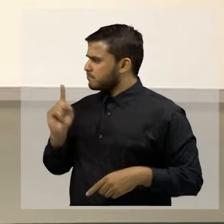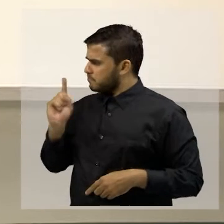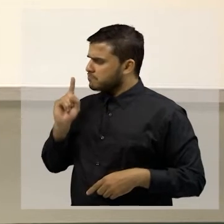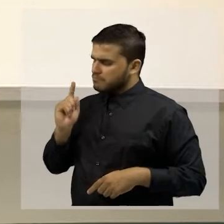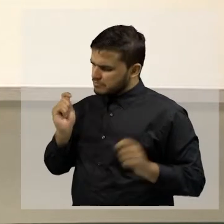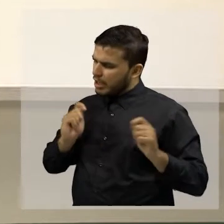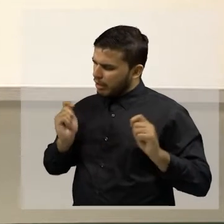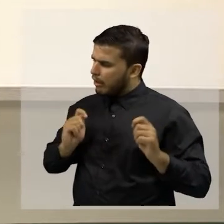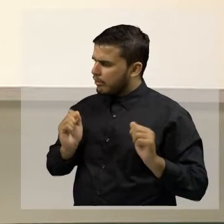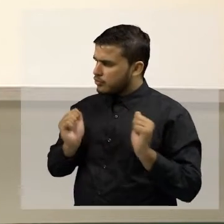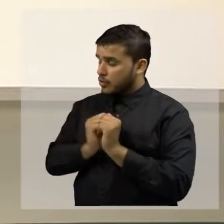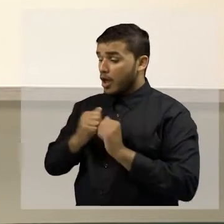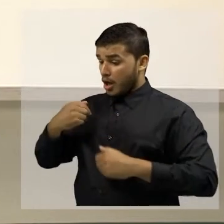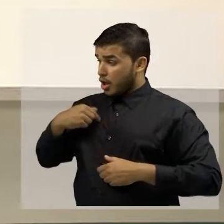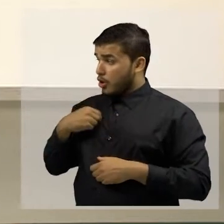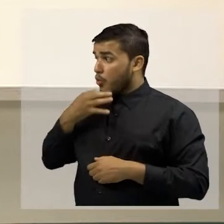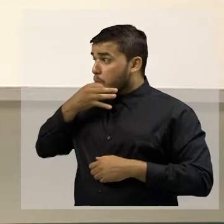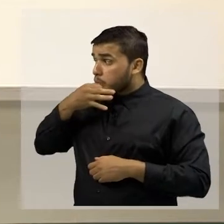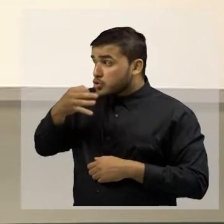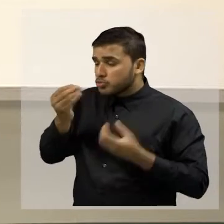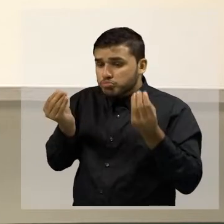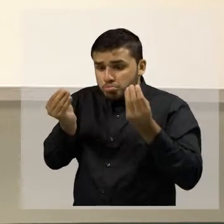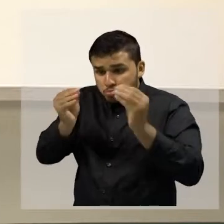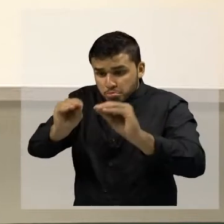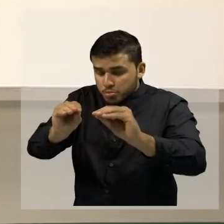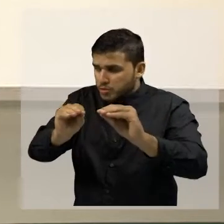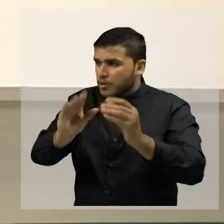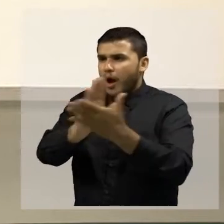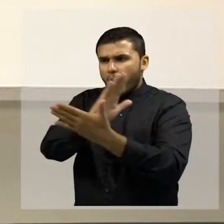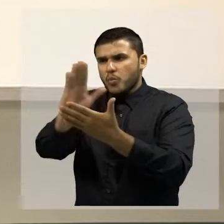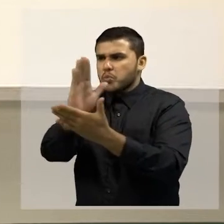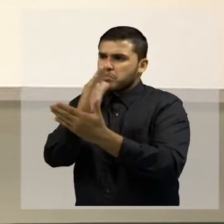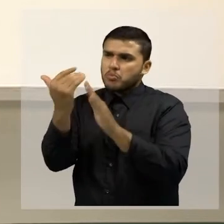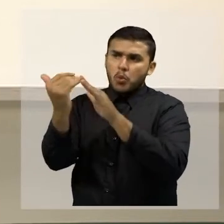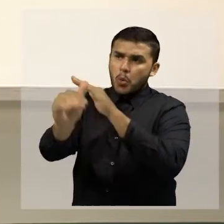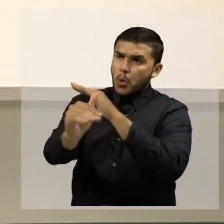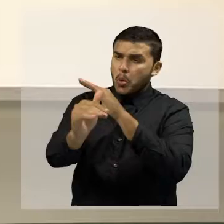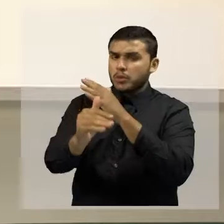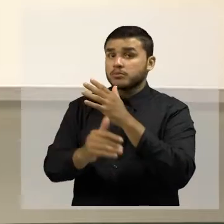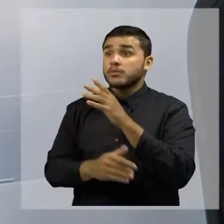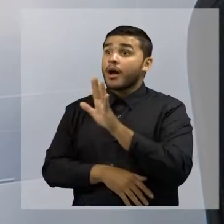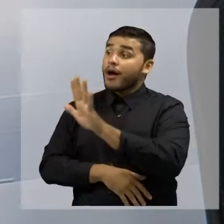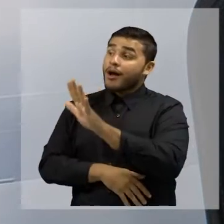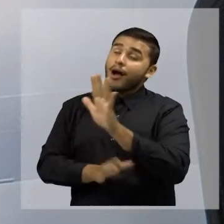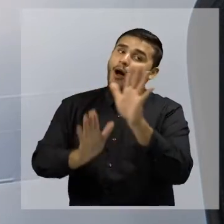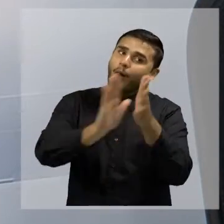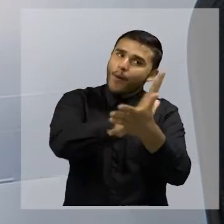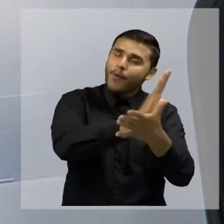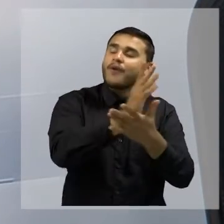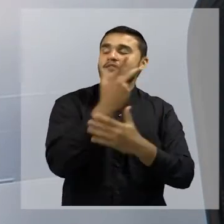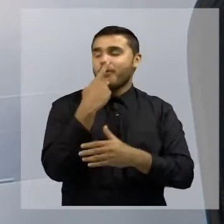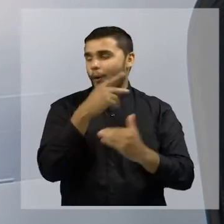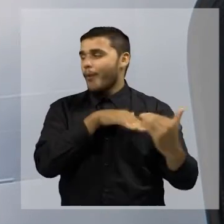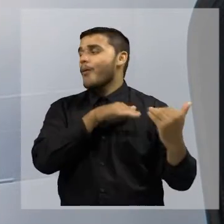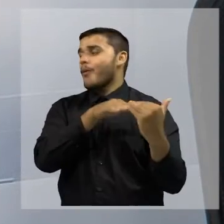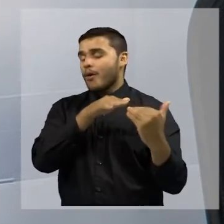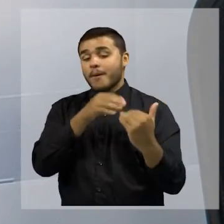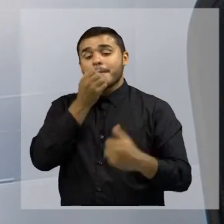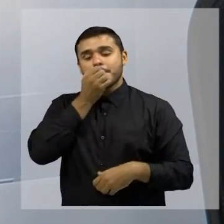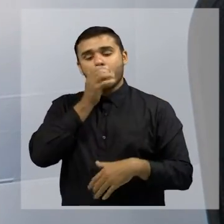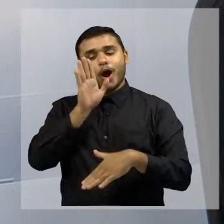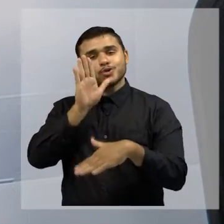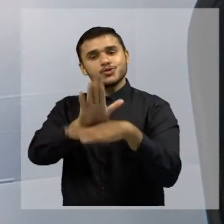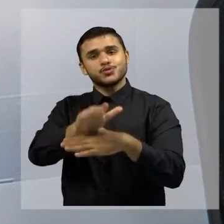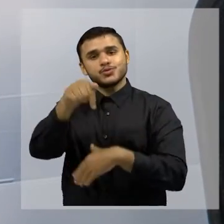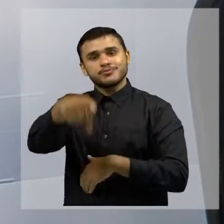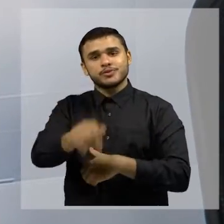matéria foi ao blog, apesar de algumas pessoas questionarem, eu também vi muita gente que dizia que era bom para o Estado.